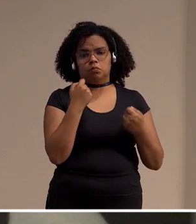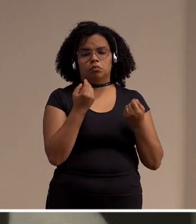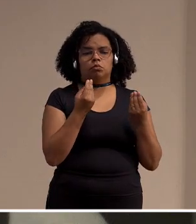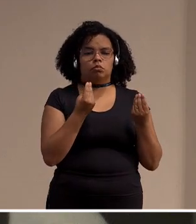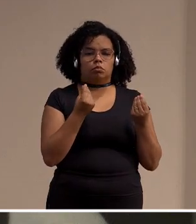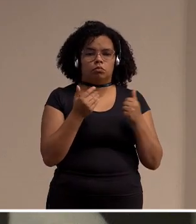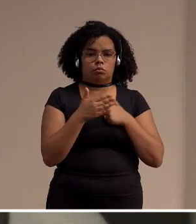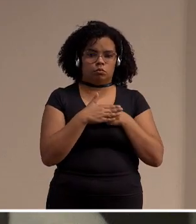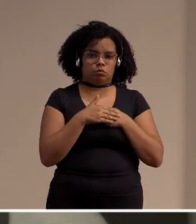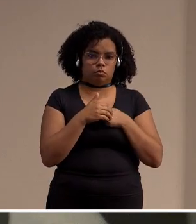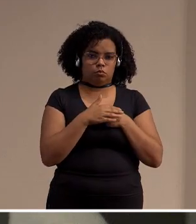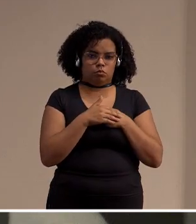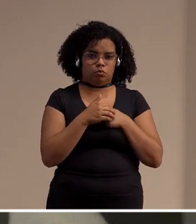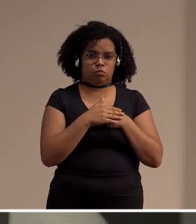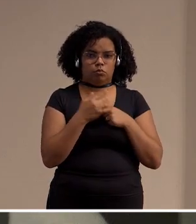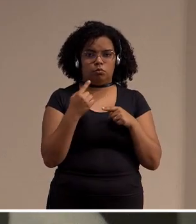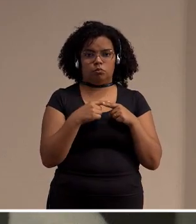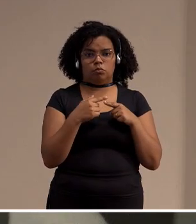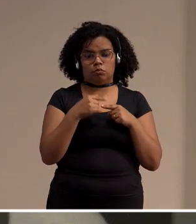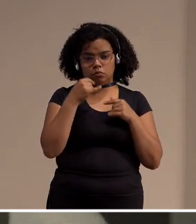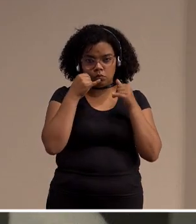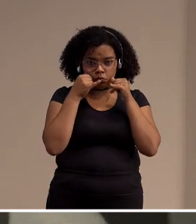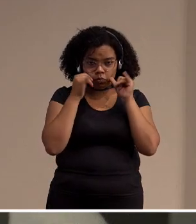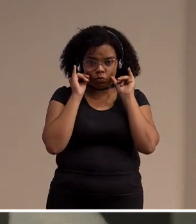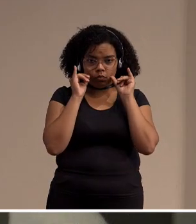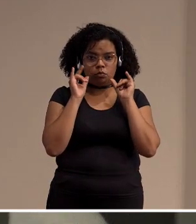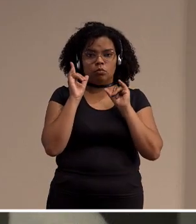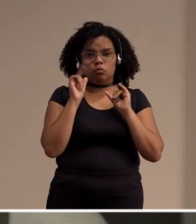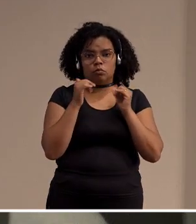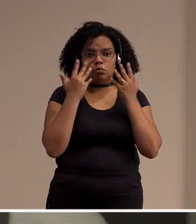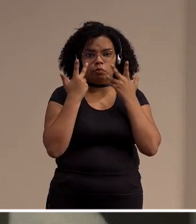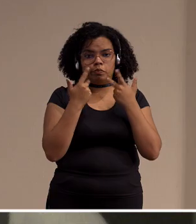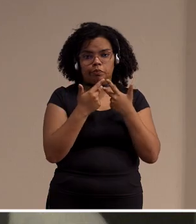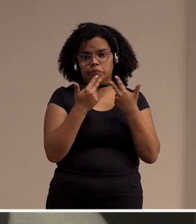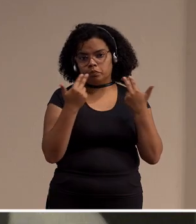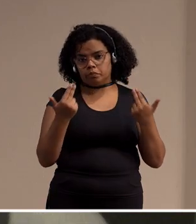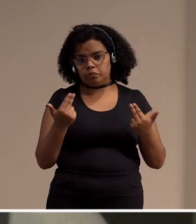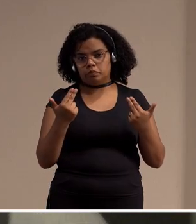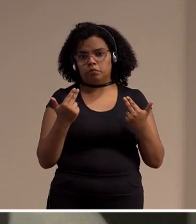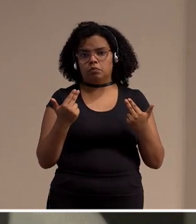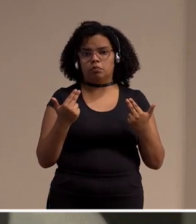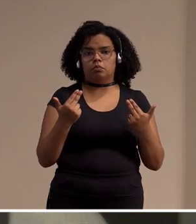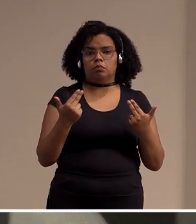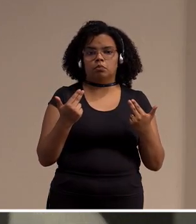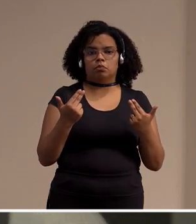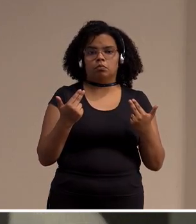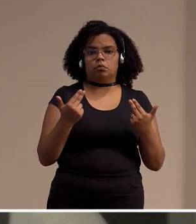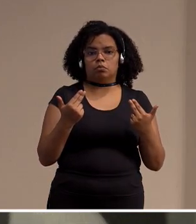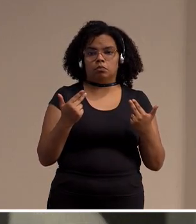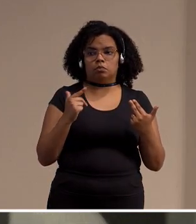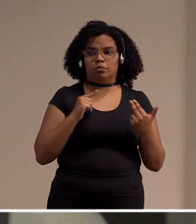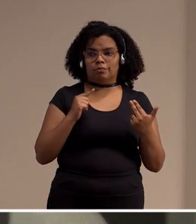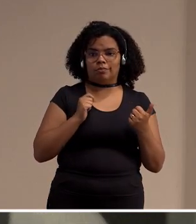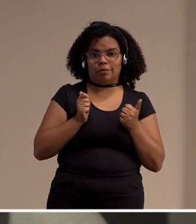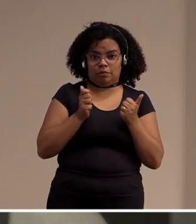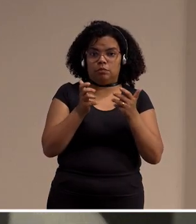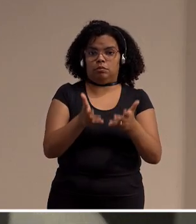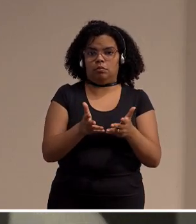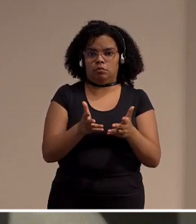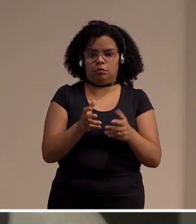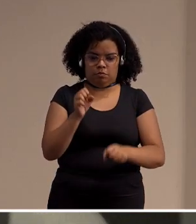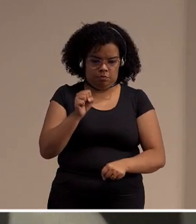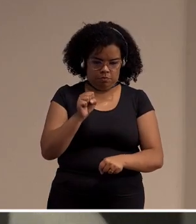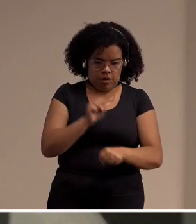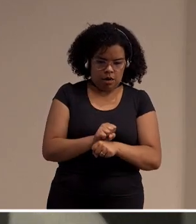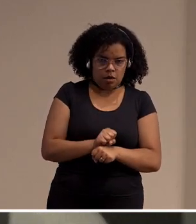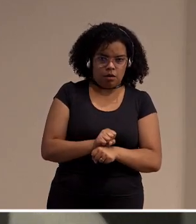docilidade, porque o boi é um bicho, assim, ele reage à violência, ele empaca, ele